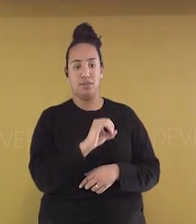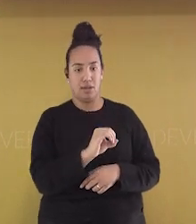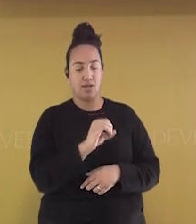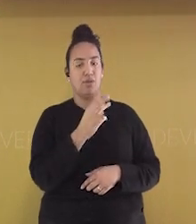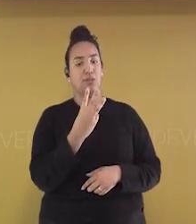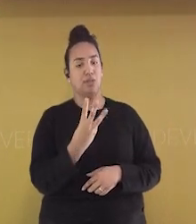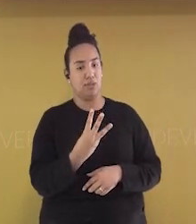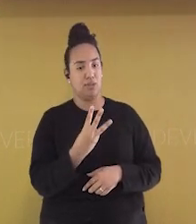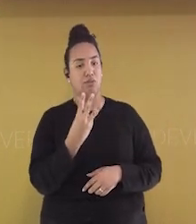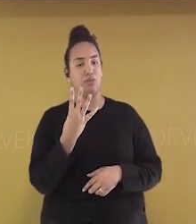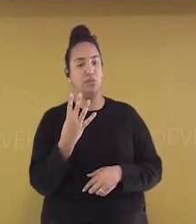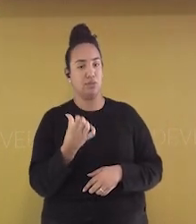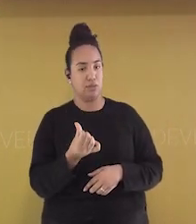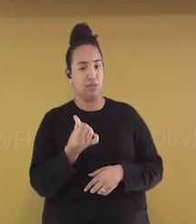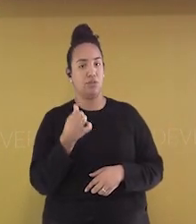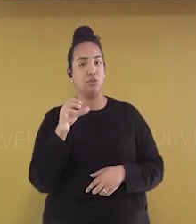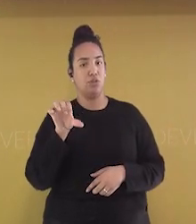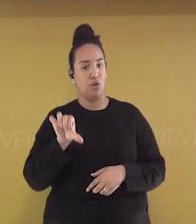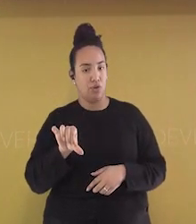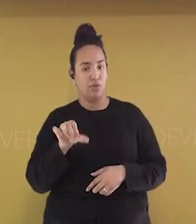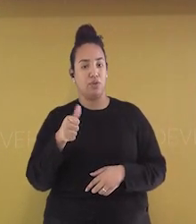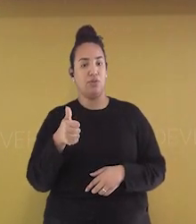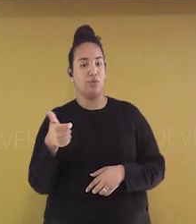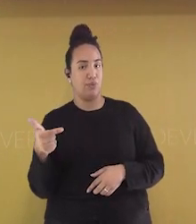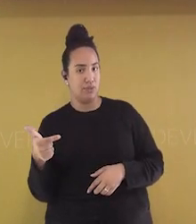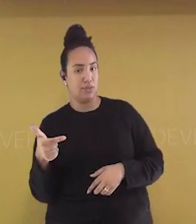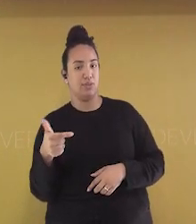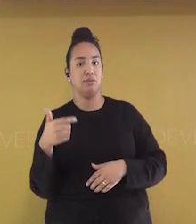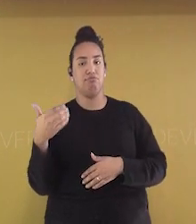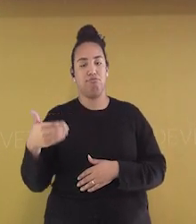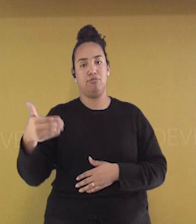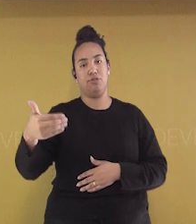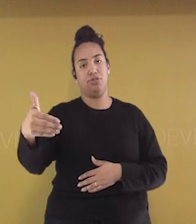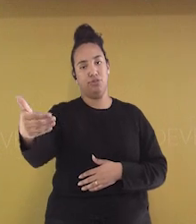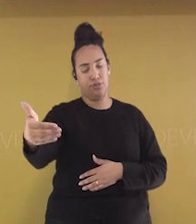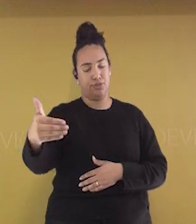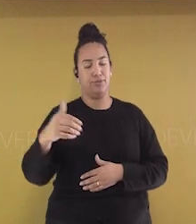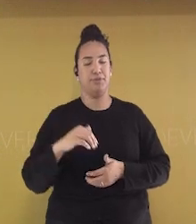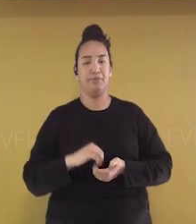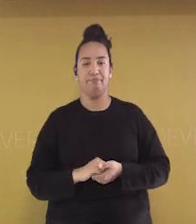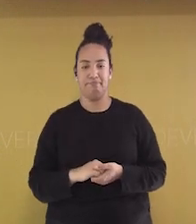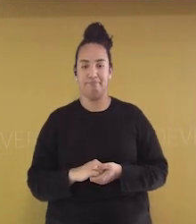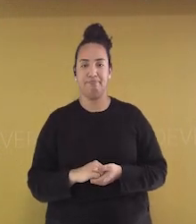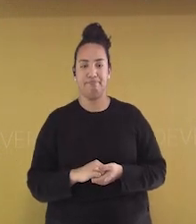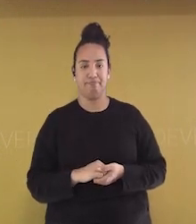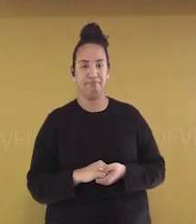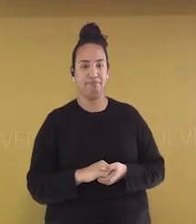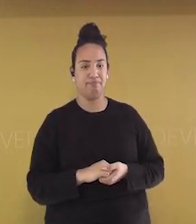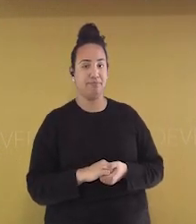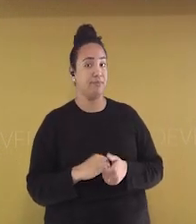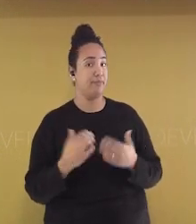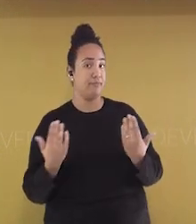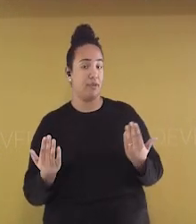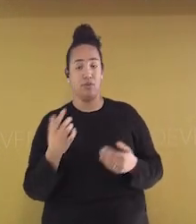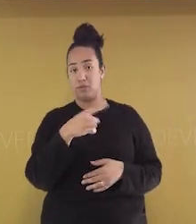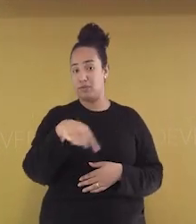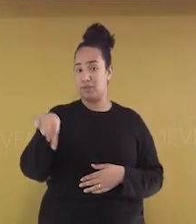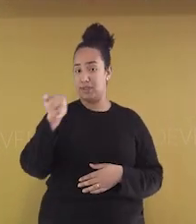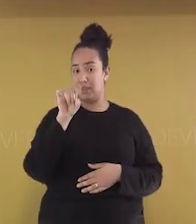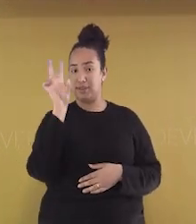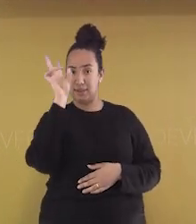são 0, 3, 6, 9, 12 e assim por diante. E